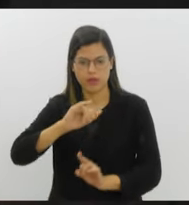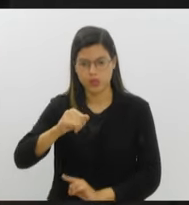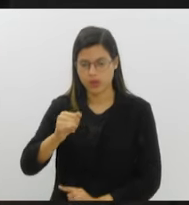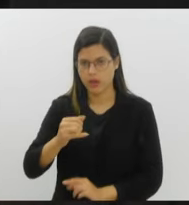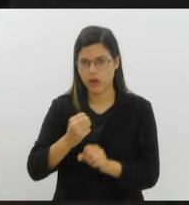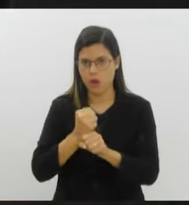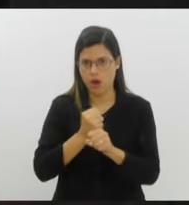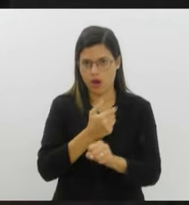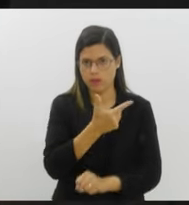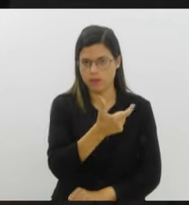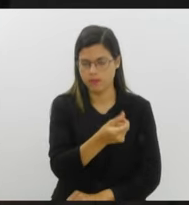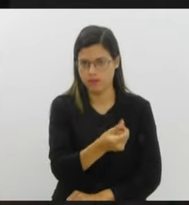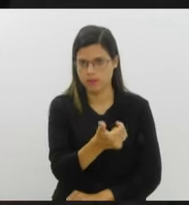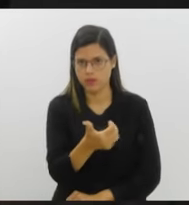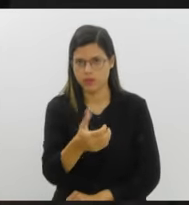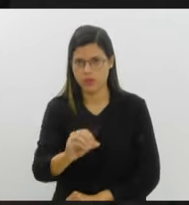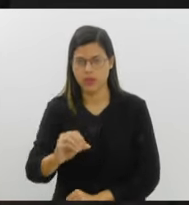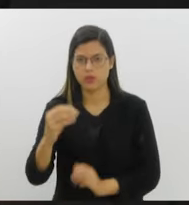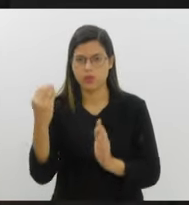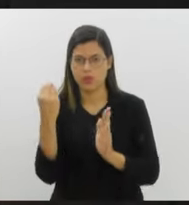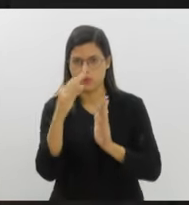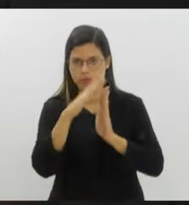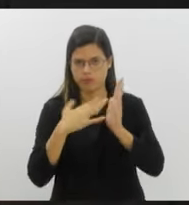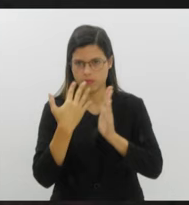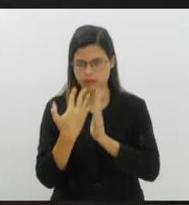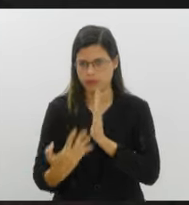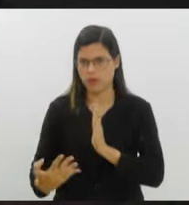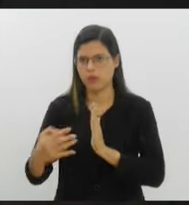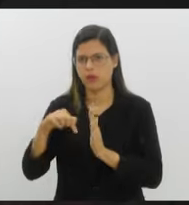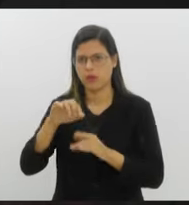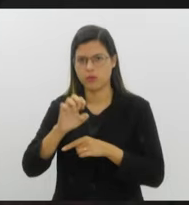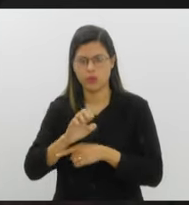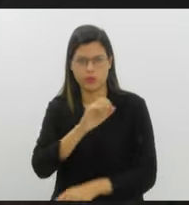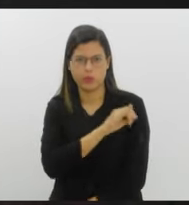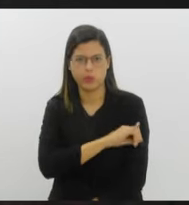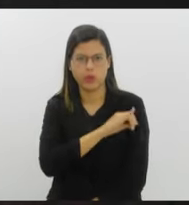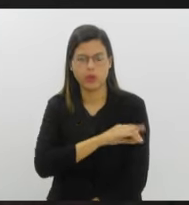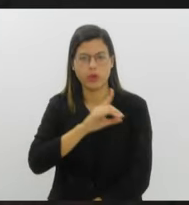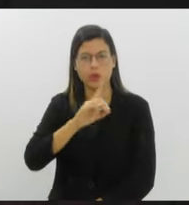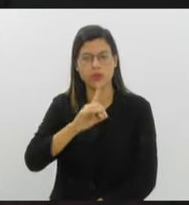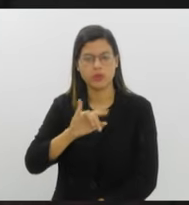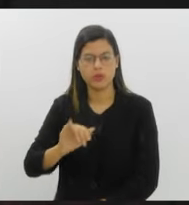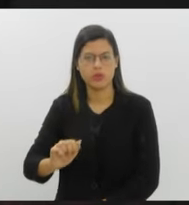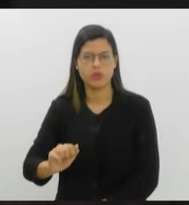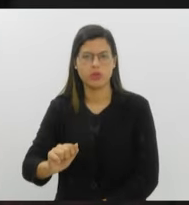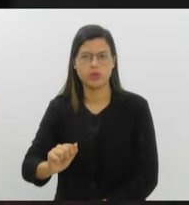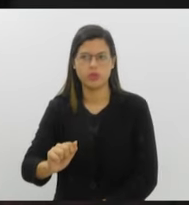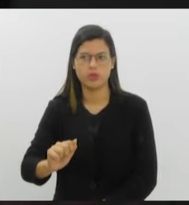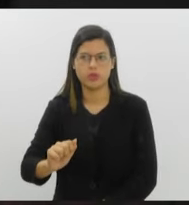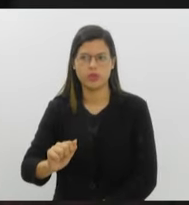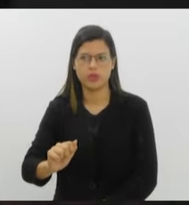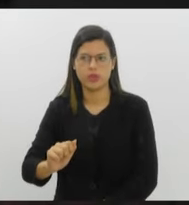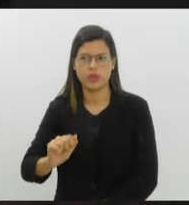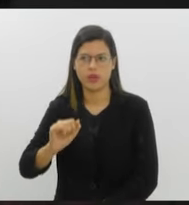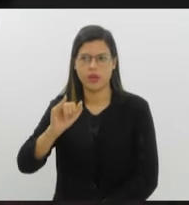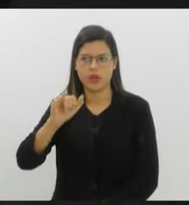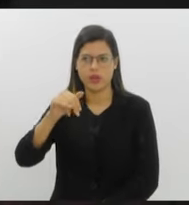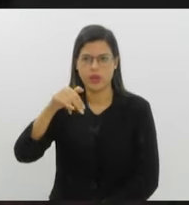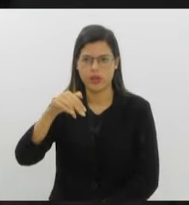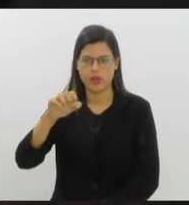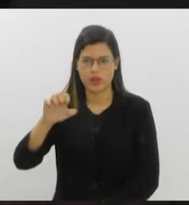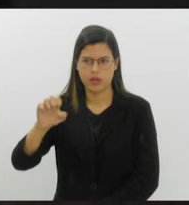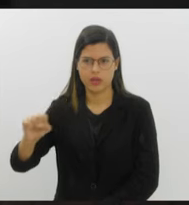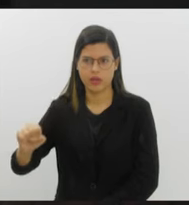2010, incluindo no calendário oficial do Estado do Rio de Janeiro o dia Inês Etienne Romeu,